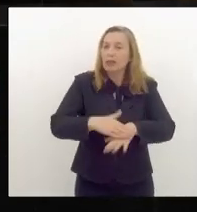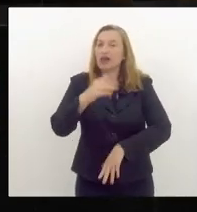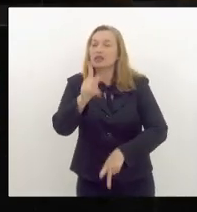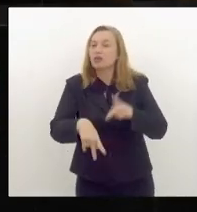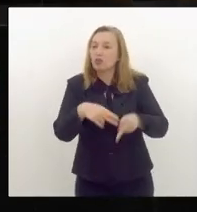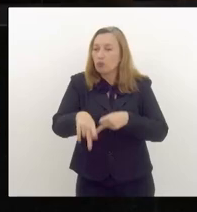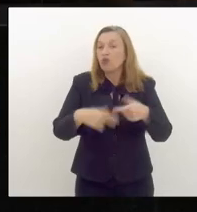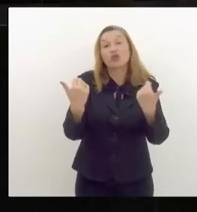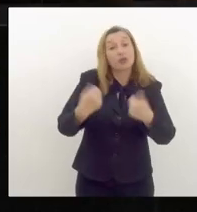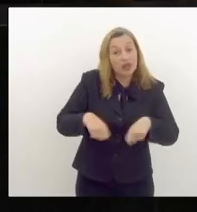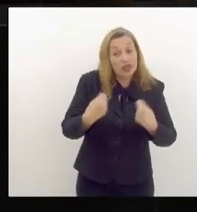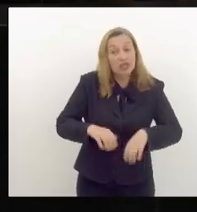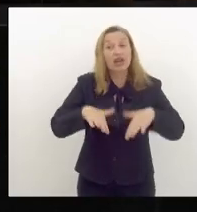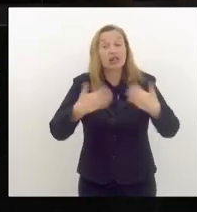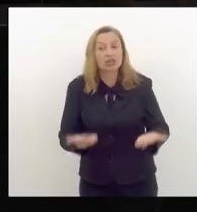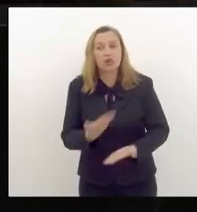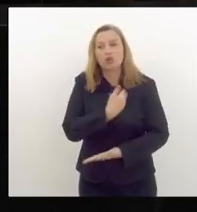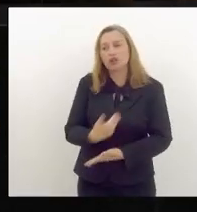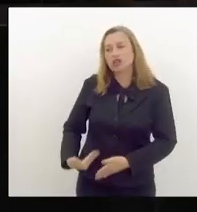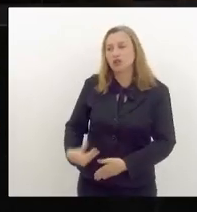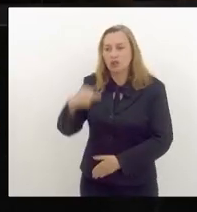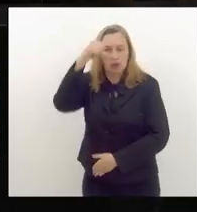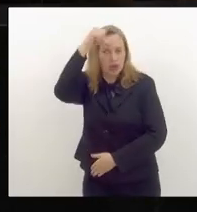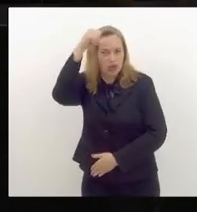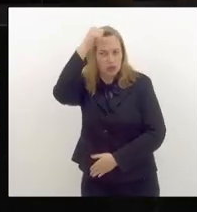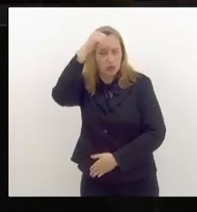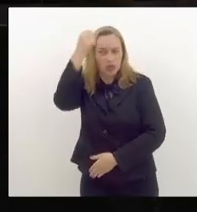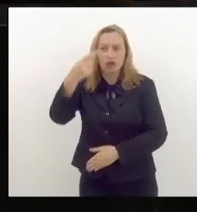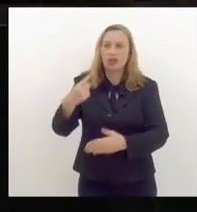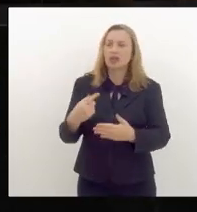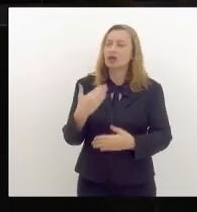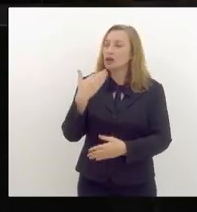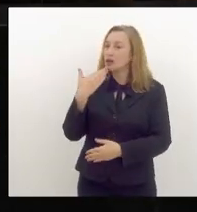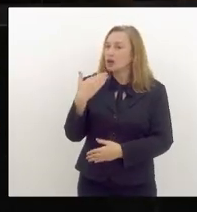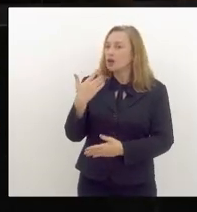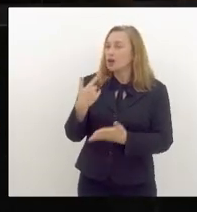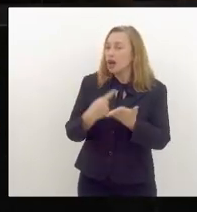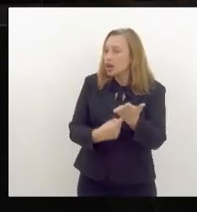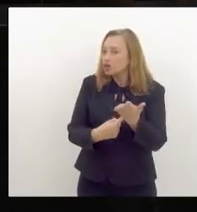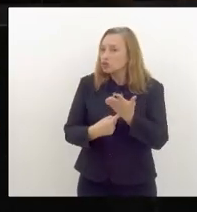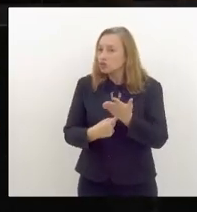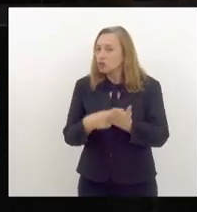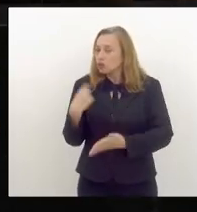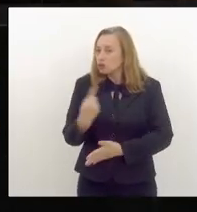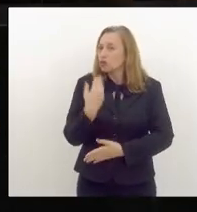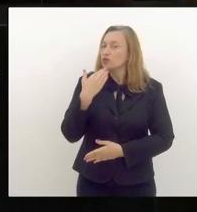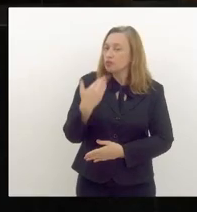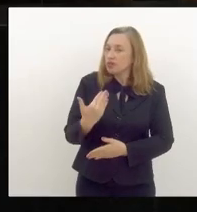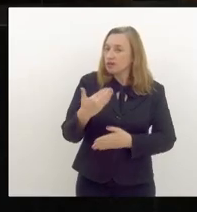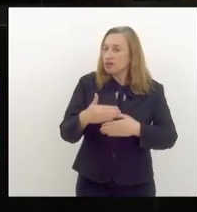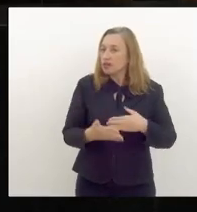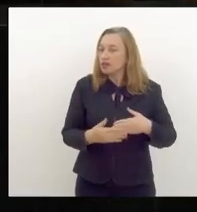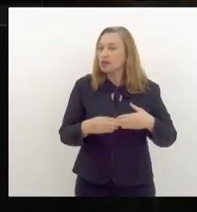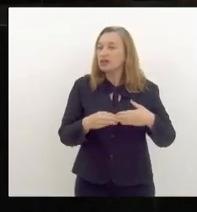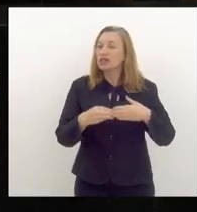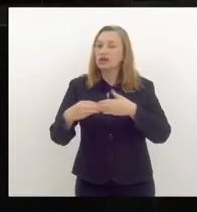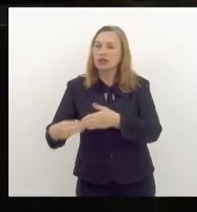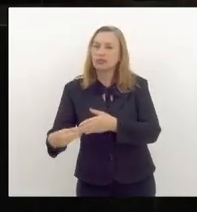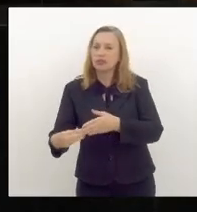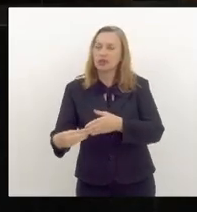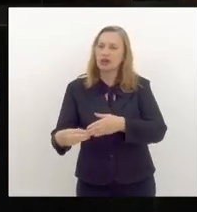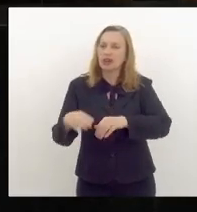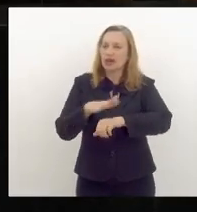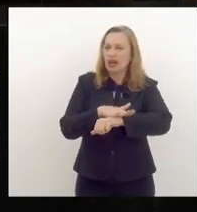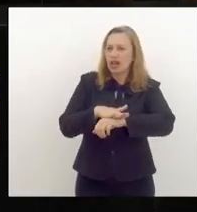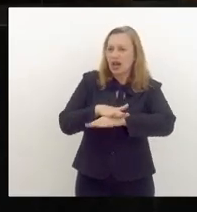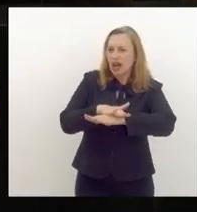um povo que tanto precisa Então Governador Cláudio Castro atendendo a nossa solicitação encaminha asfalto para